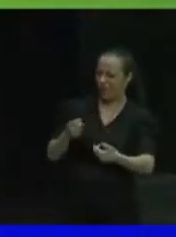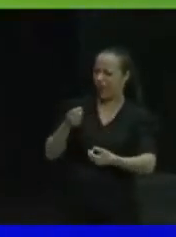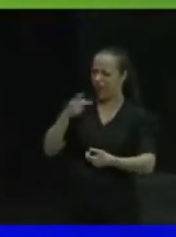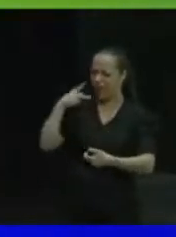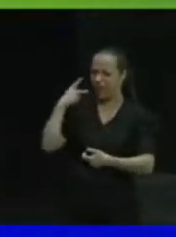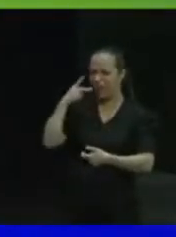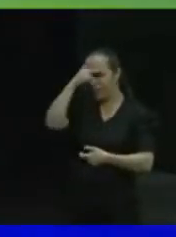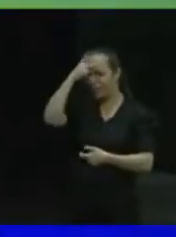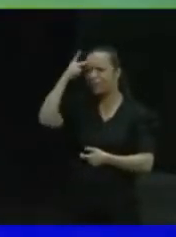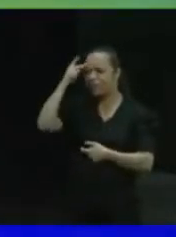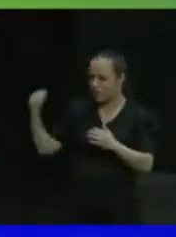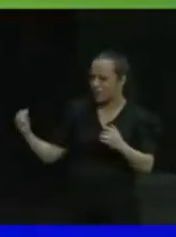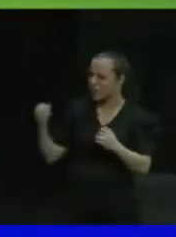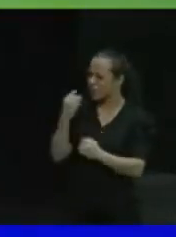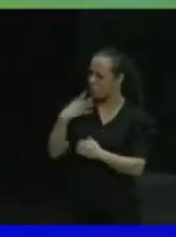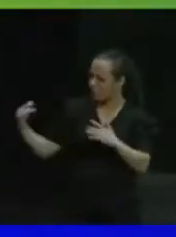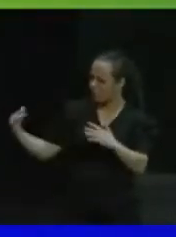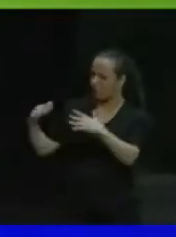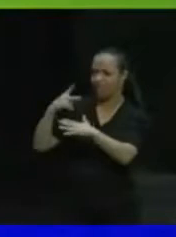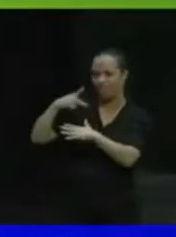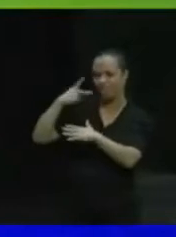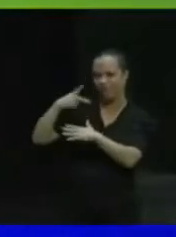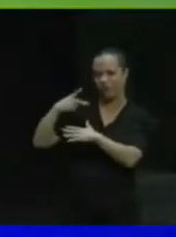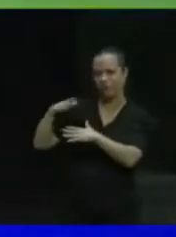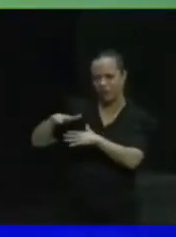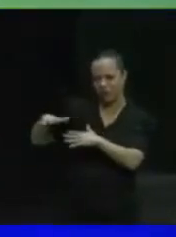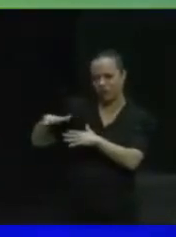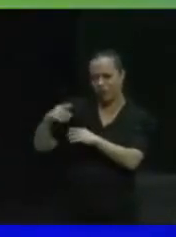política, nós não vemos grandes avanços.